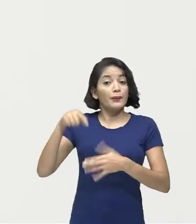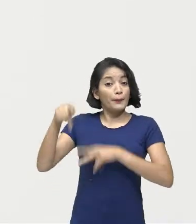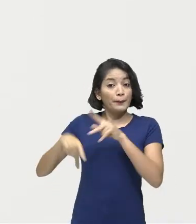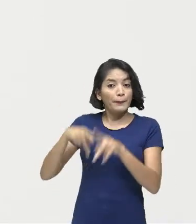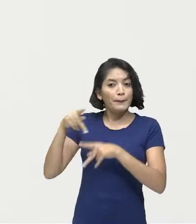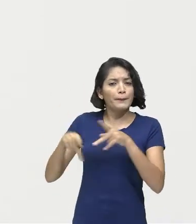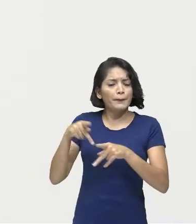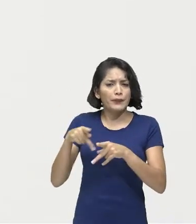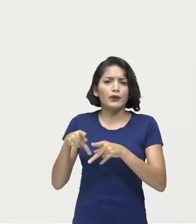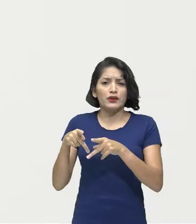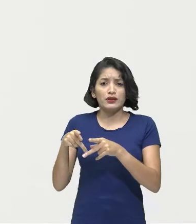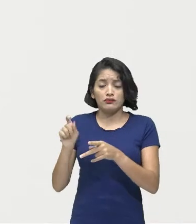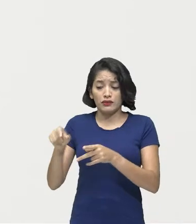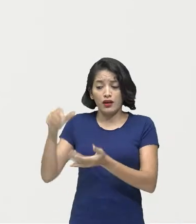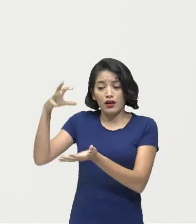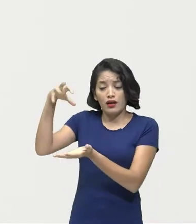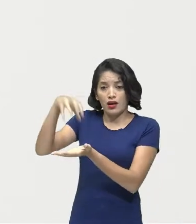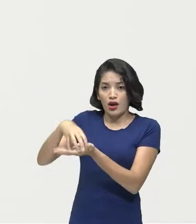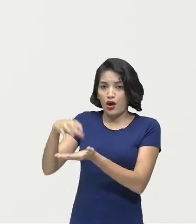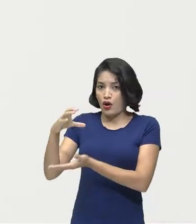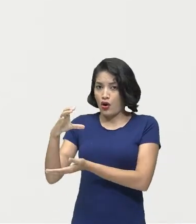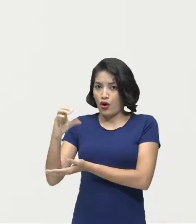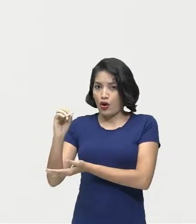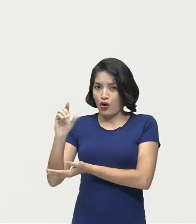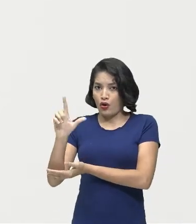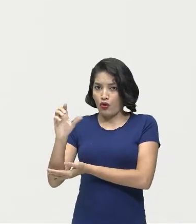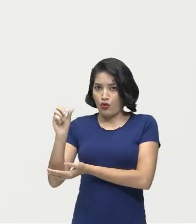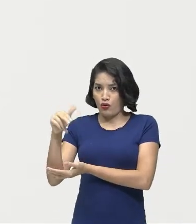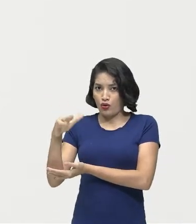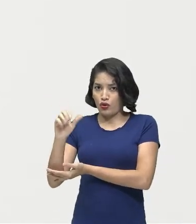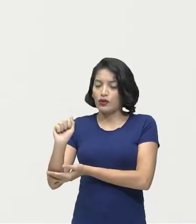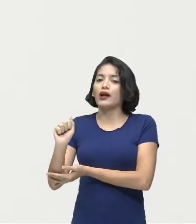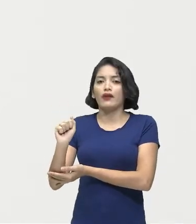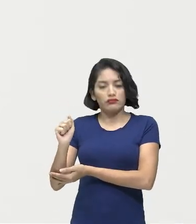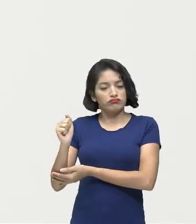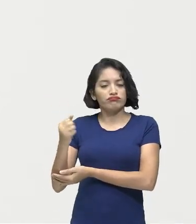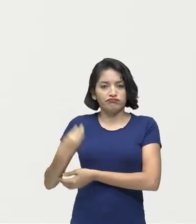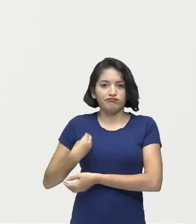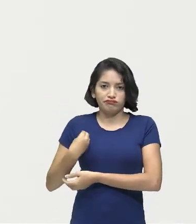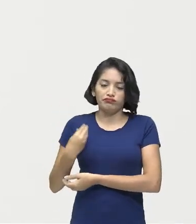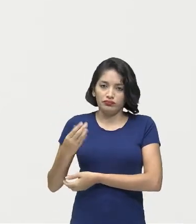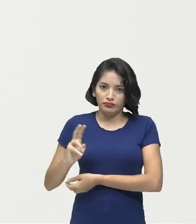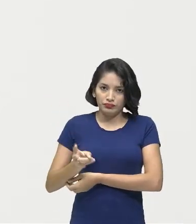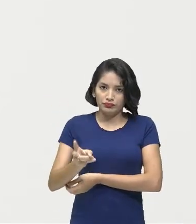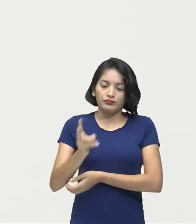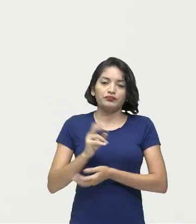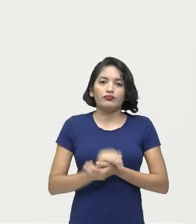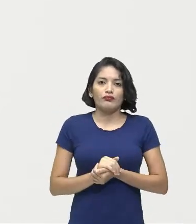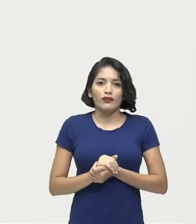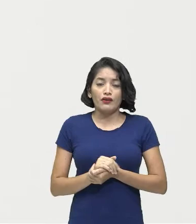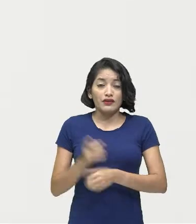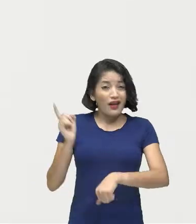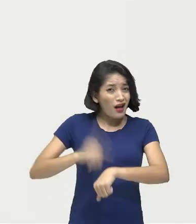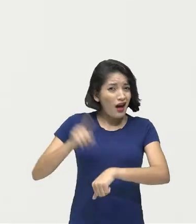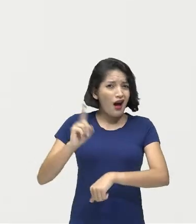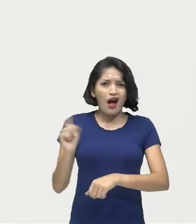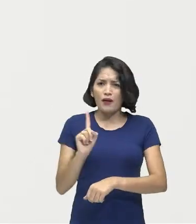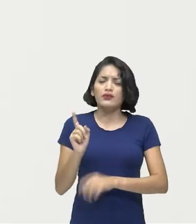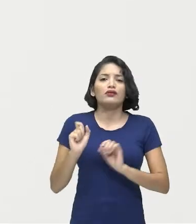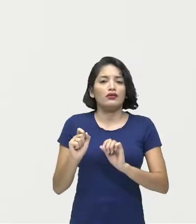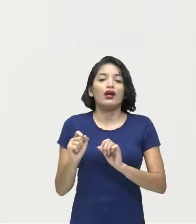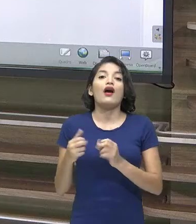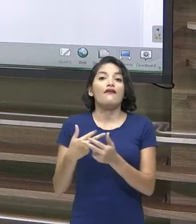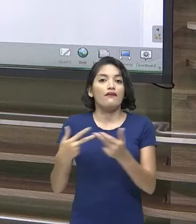então colônia da Inglaterra, vai vivenciar, tá bom? Então, não vai ser de uma hora para outra, vai ser necessário que